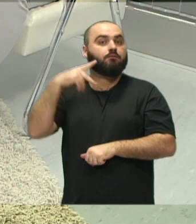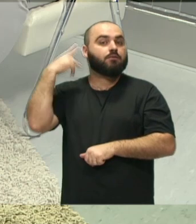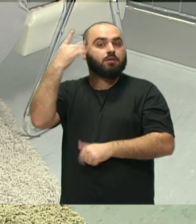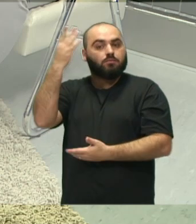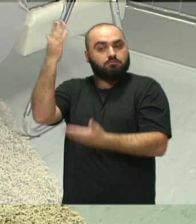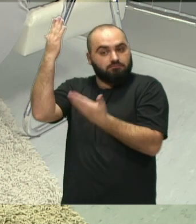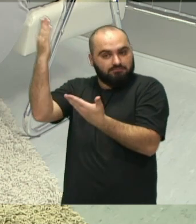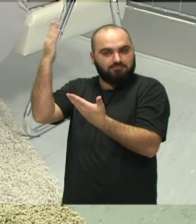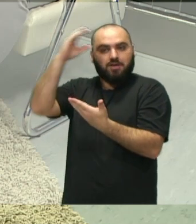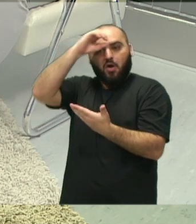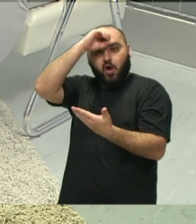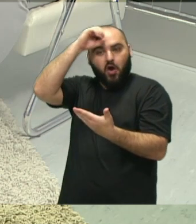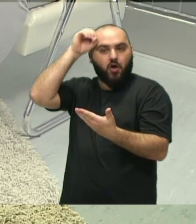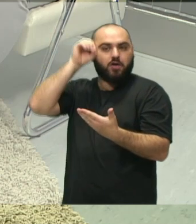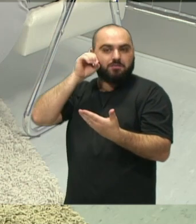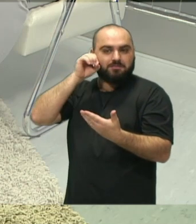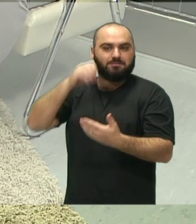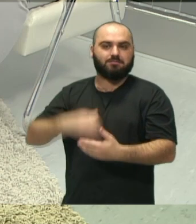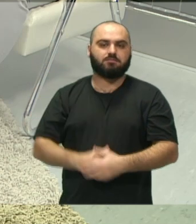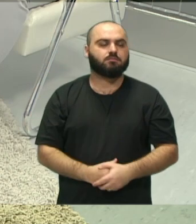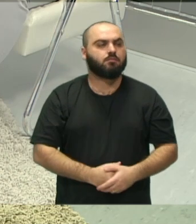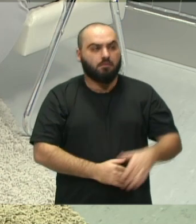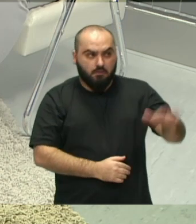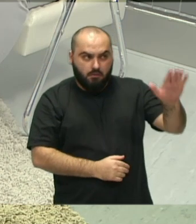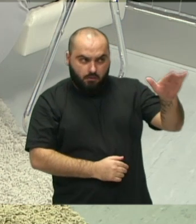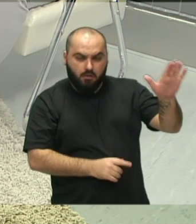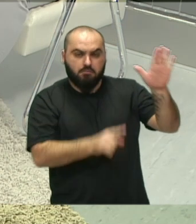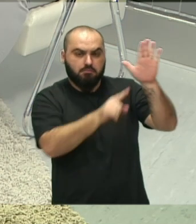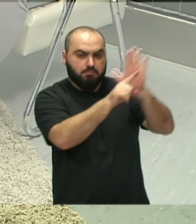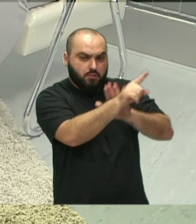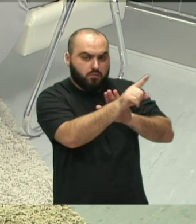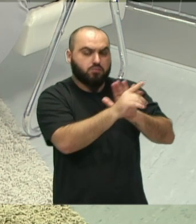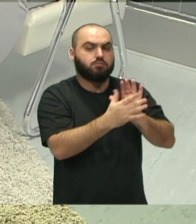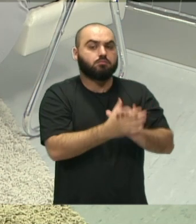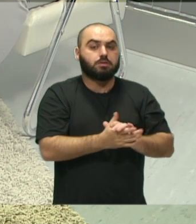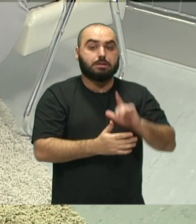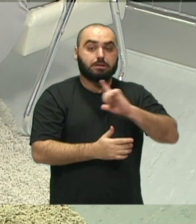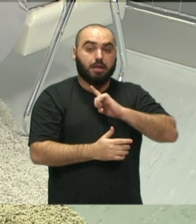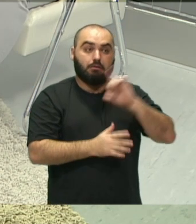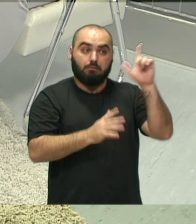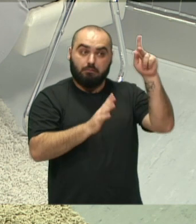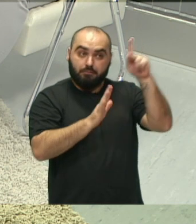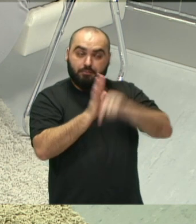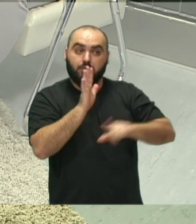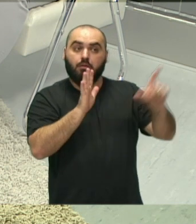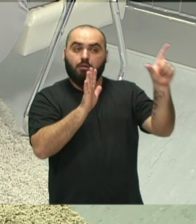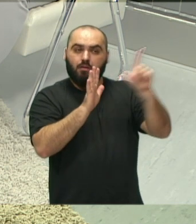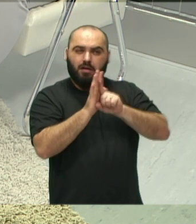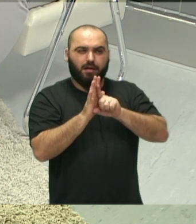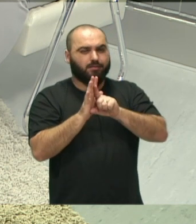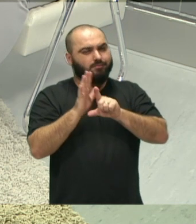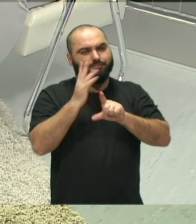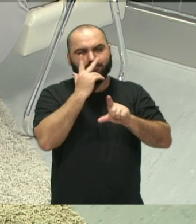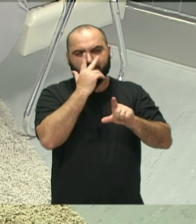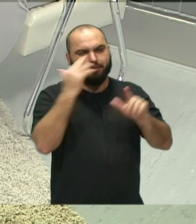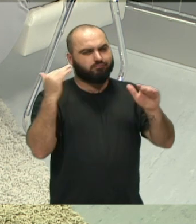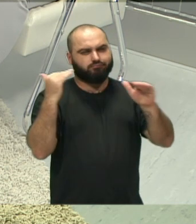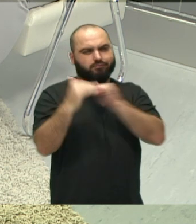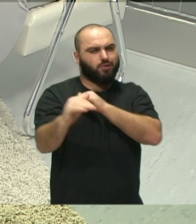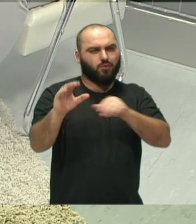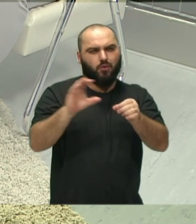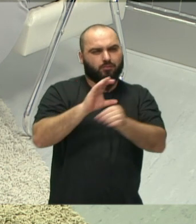Bom, vereador, o senhor também está propondo, até teve um projeto de lei que foi rejeitado aqui nas comissões da